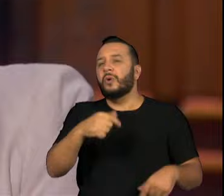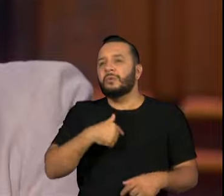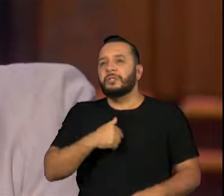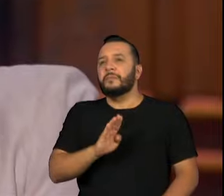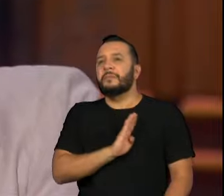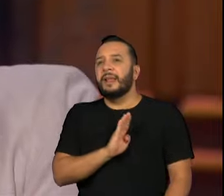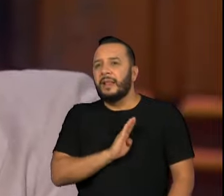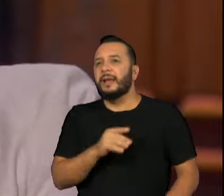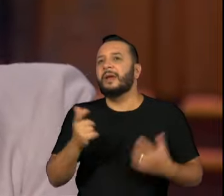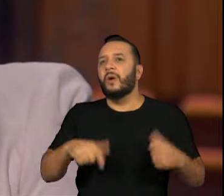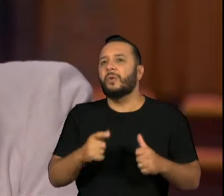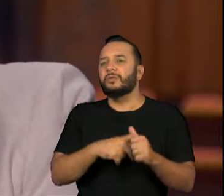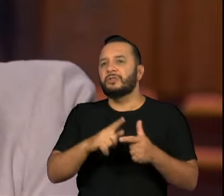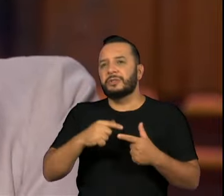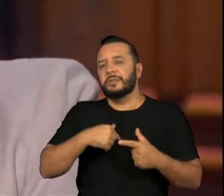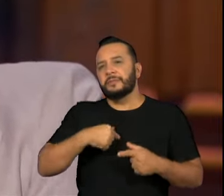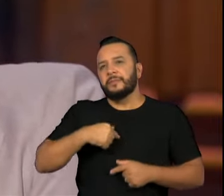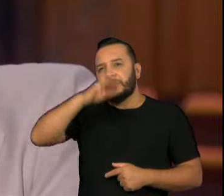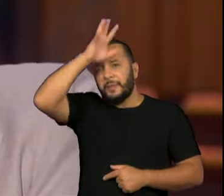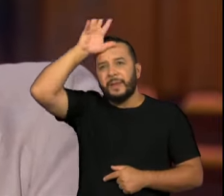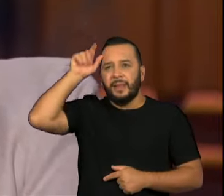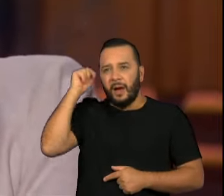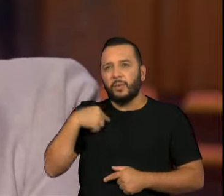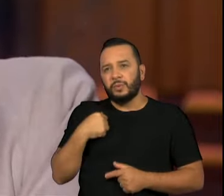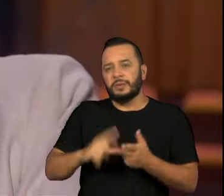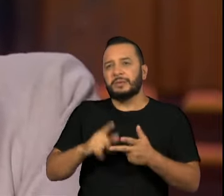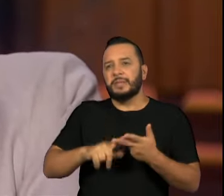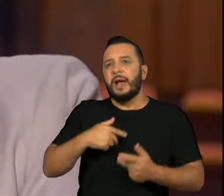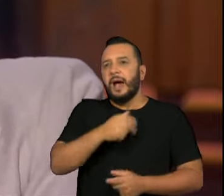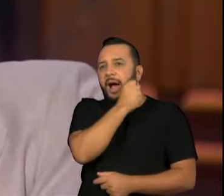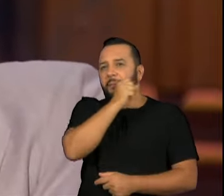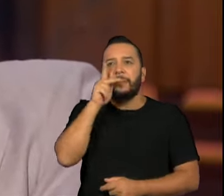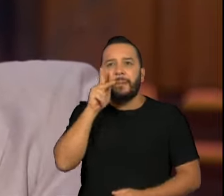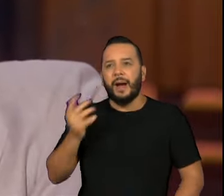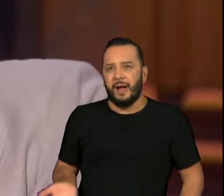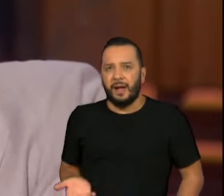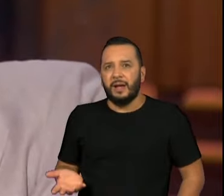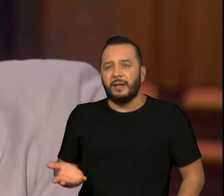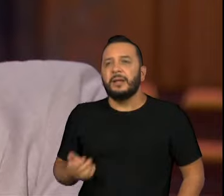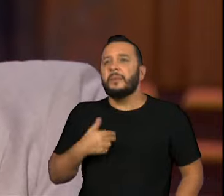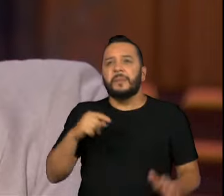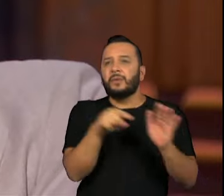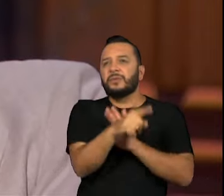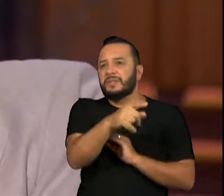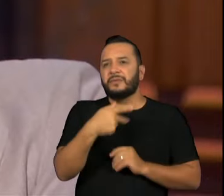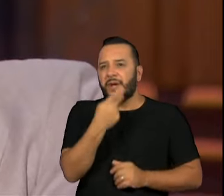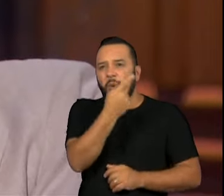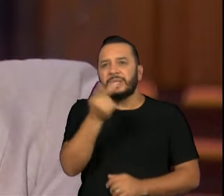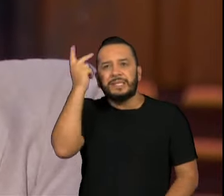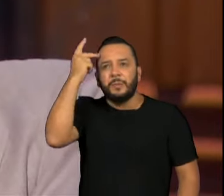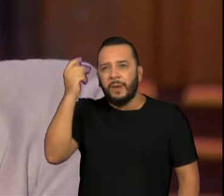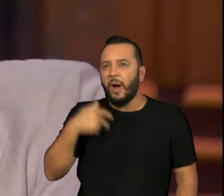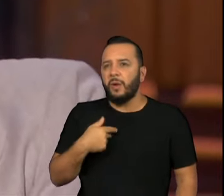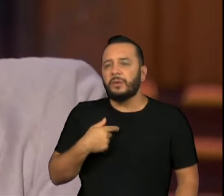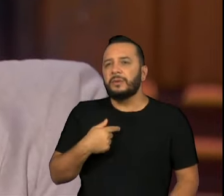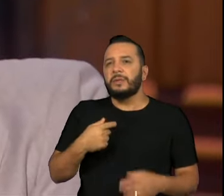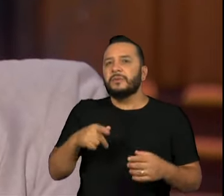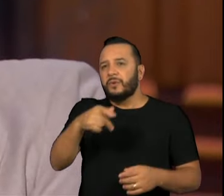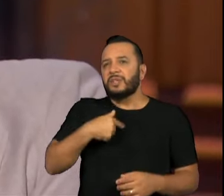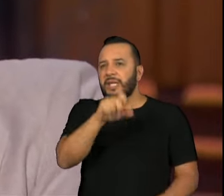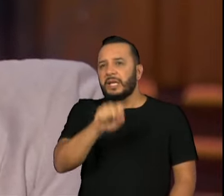Belém você tá falando de Manaus eu que tava falando do Amapá porque quando eu pergunto onde você vem você diz São Paulo você não disse o